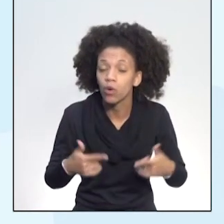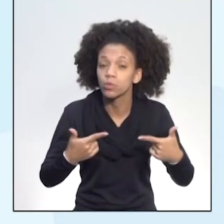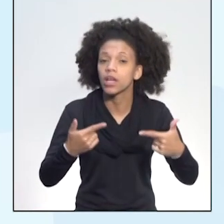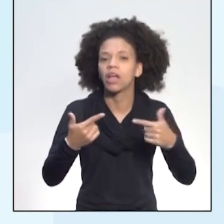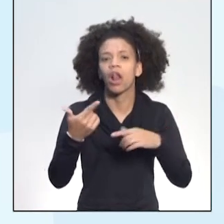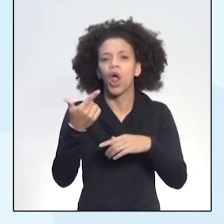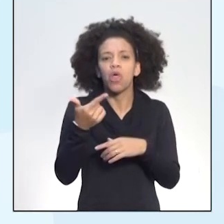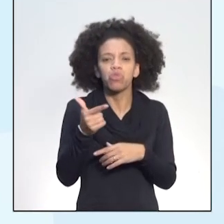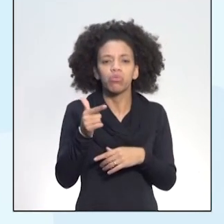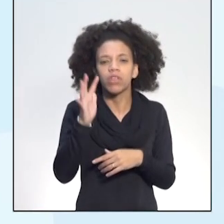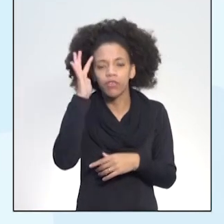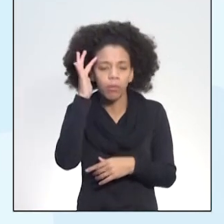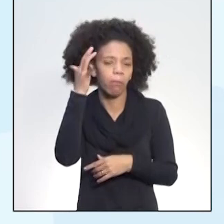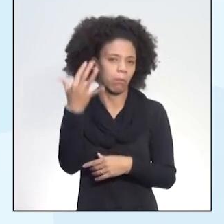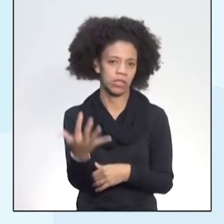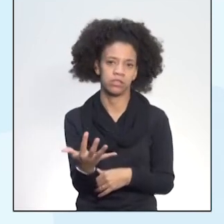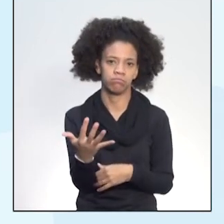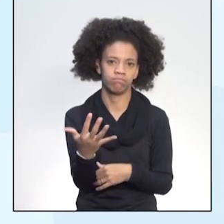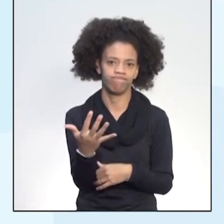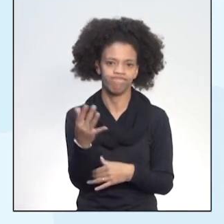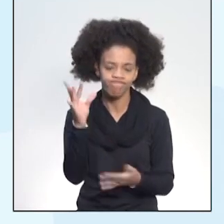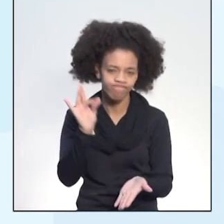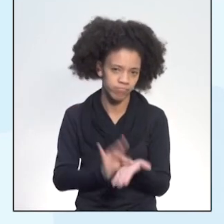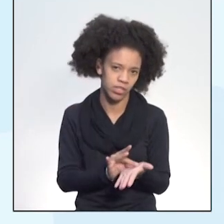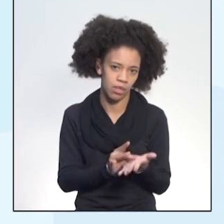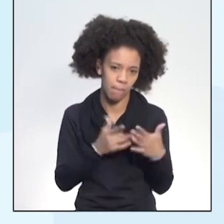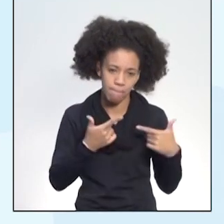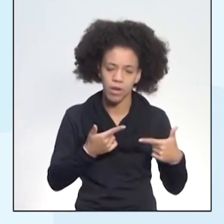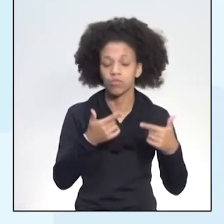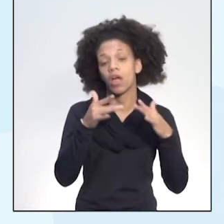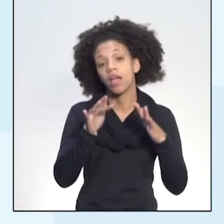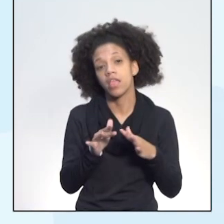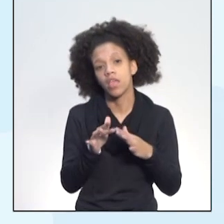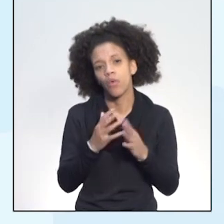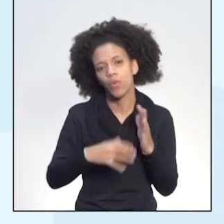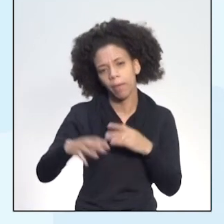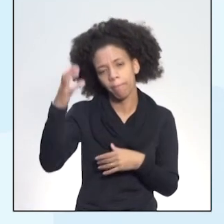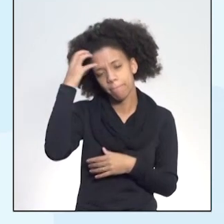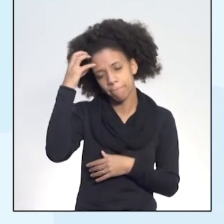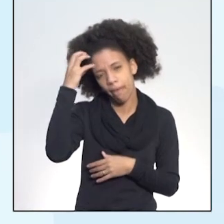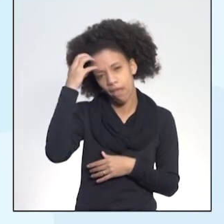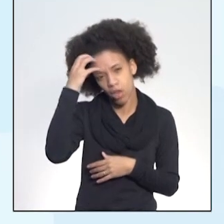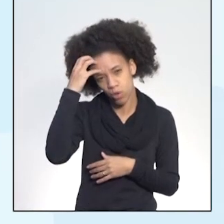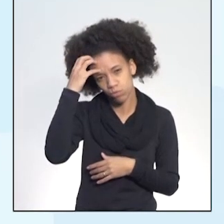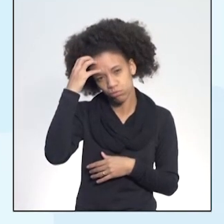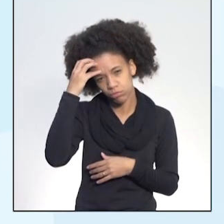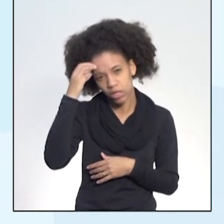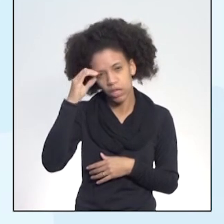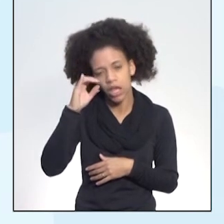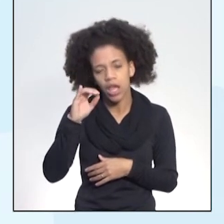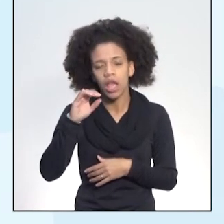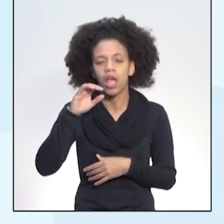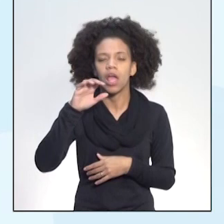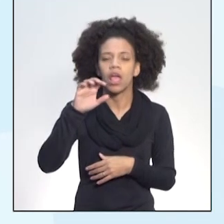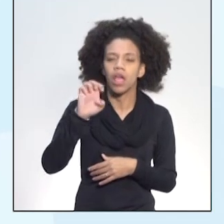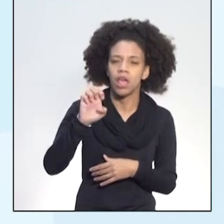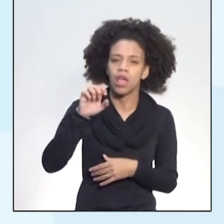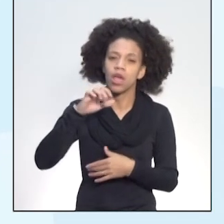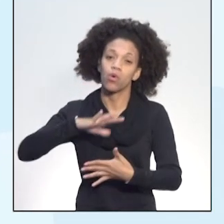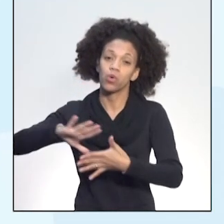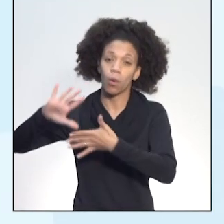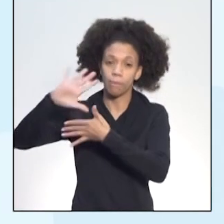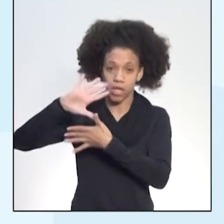solução definitiva para os conflitos, e o imperialismo, os impérios europeus,